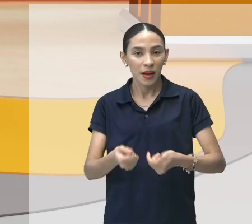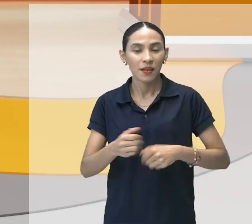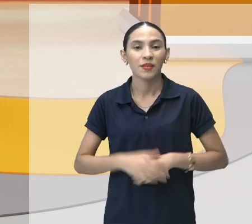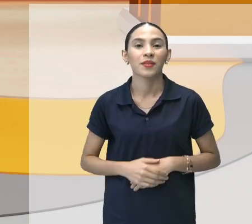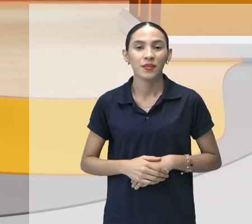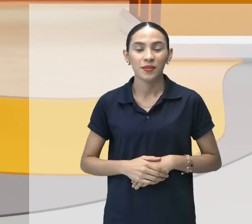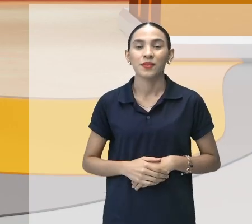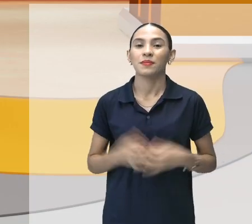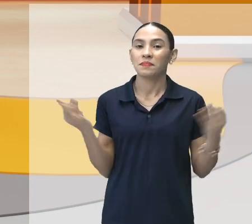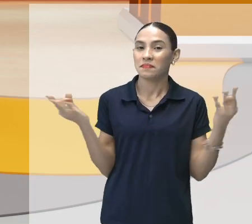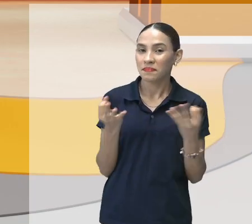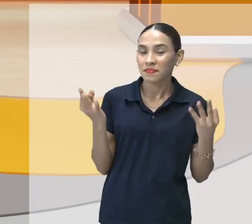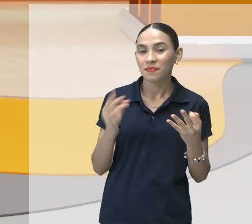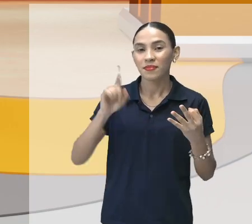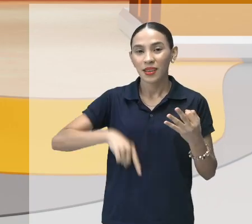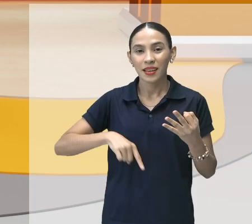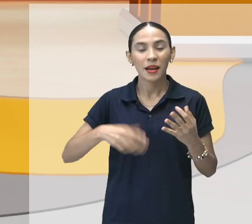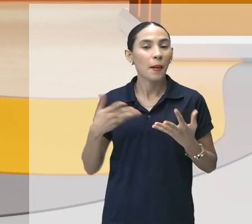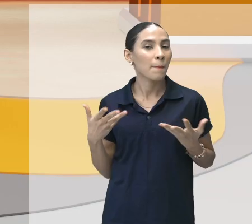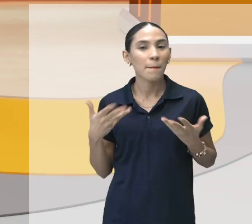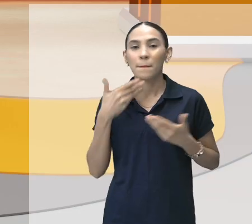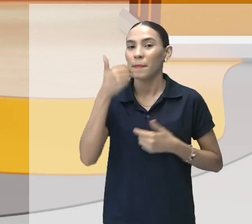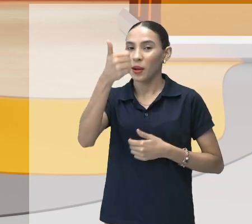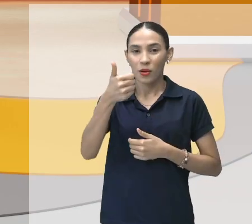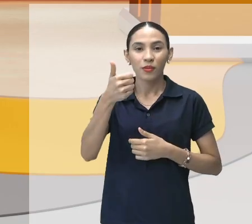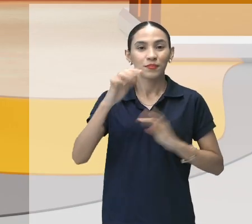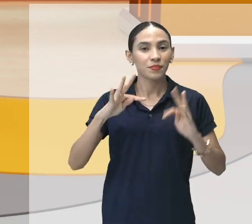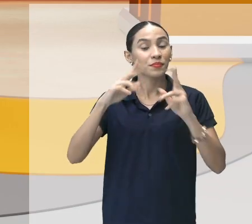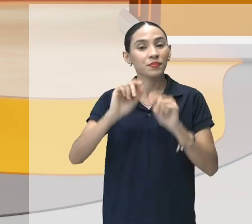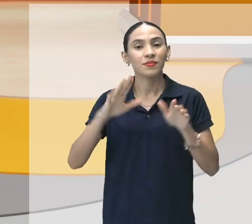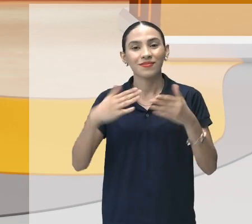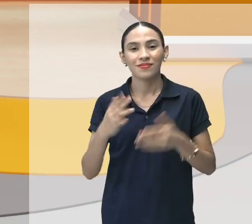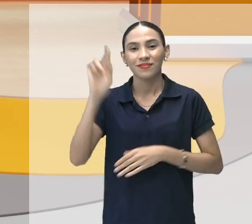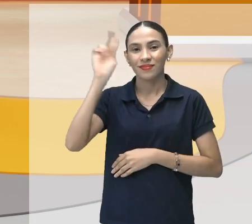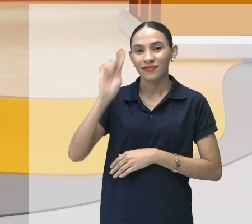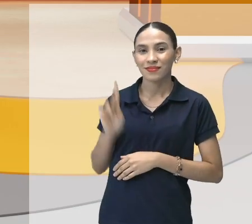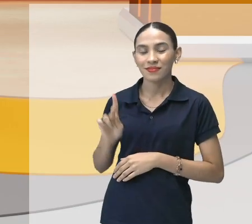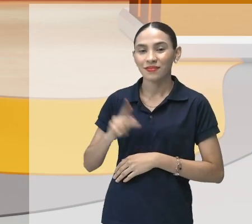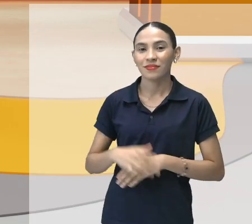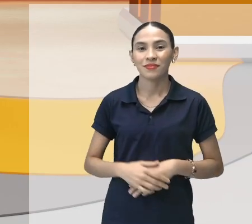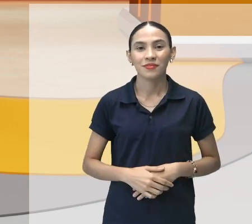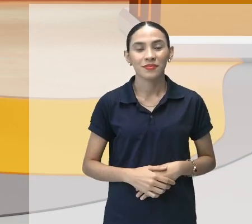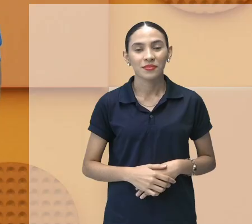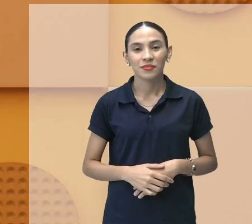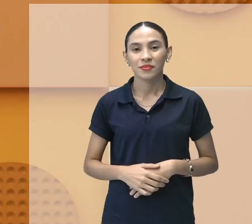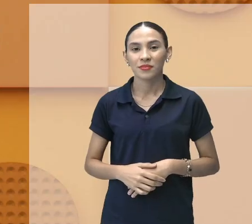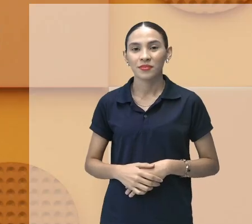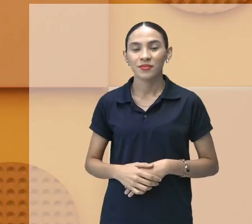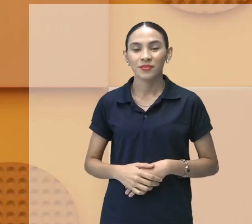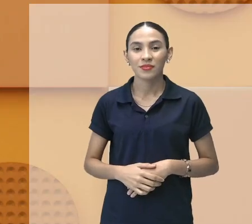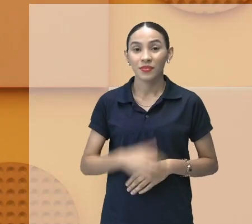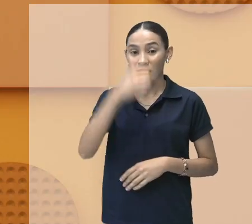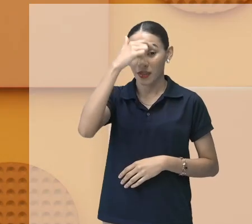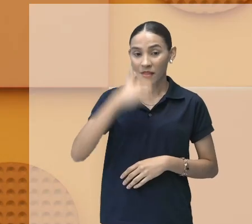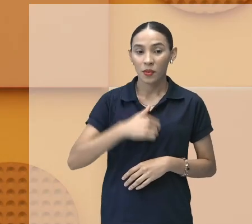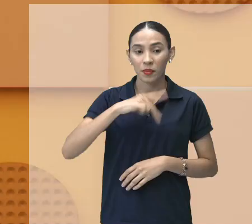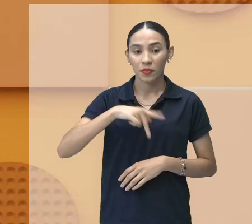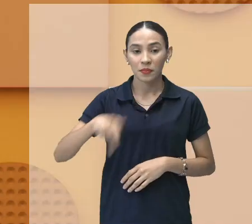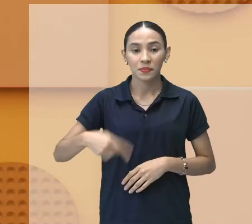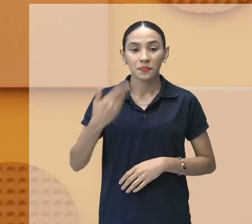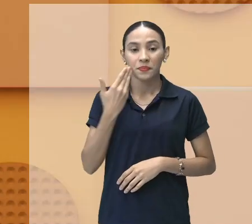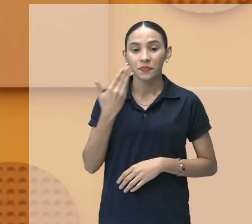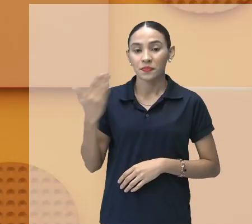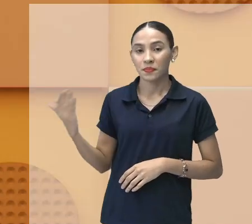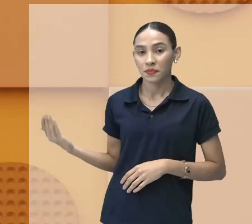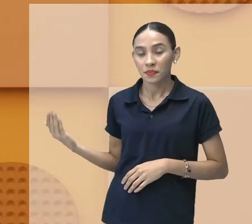maravilhosa, encantadora, que é a melhor de todas, que no caso é História. E eu sou o professor